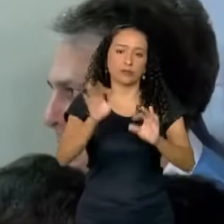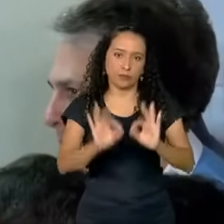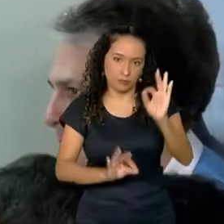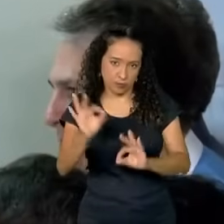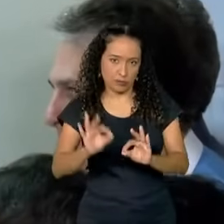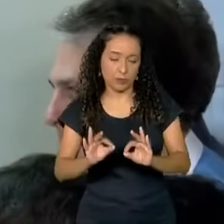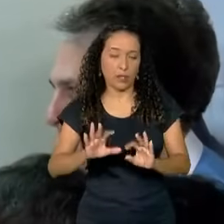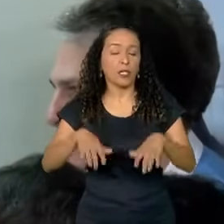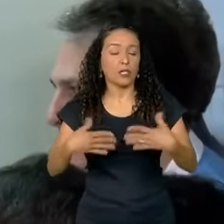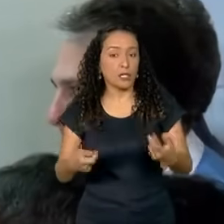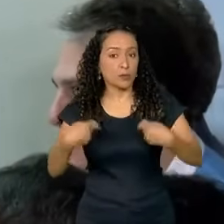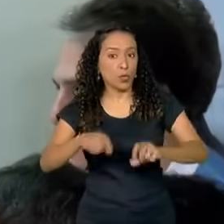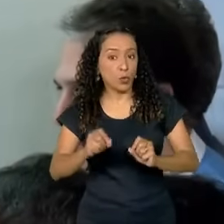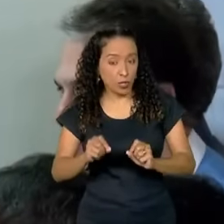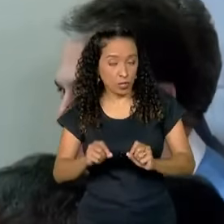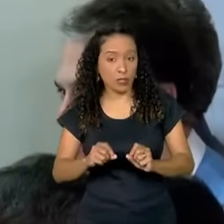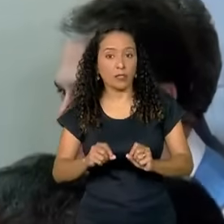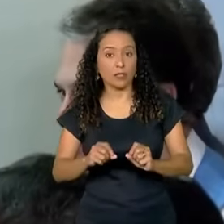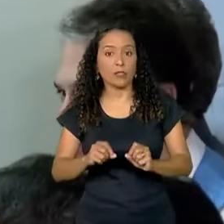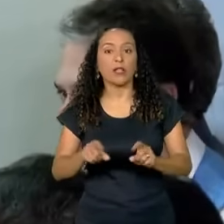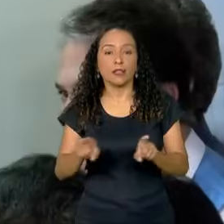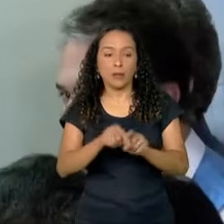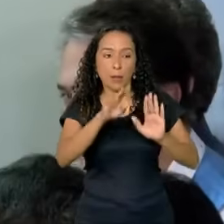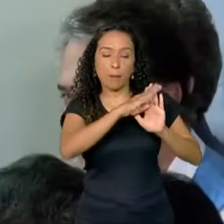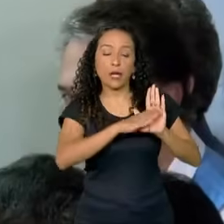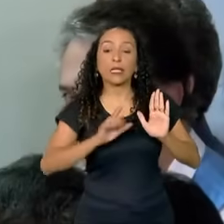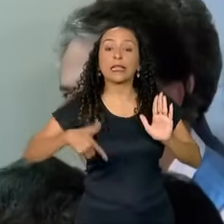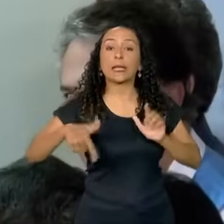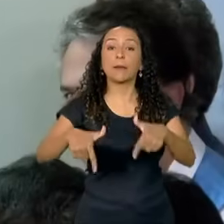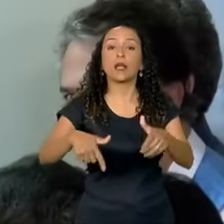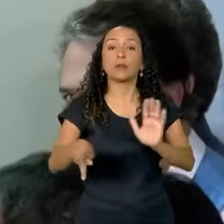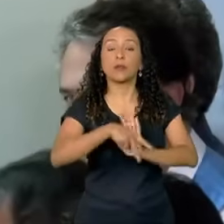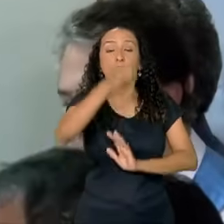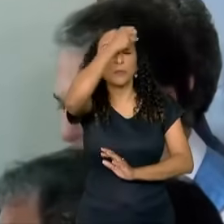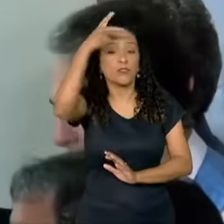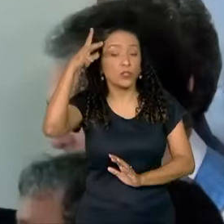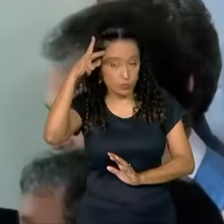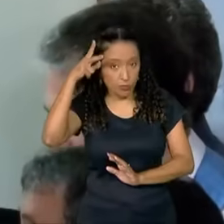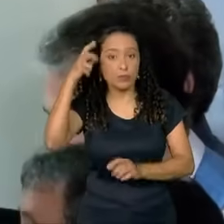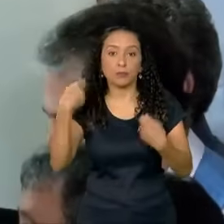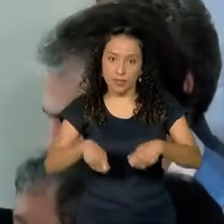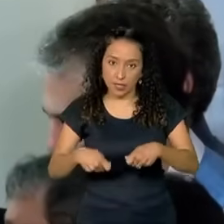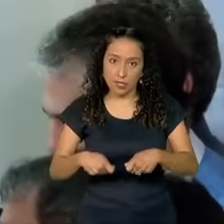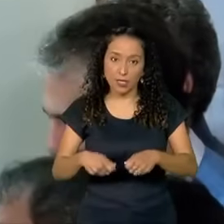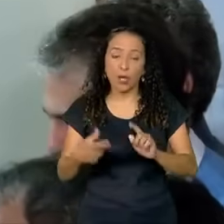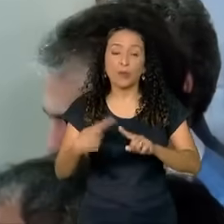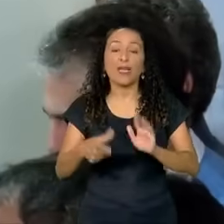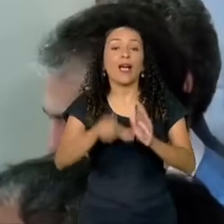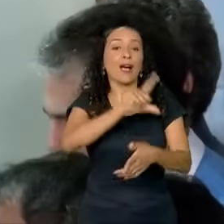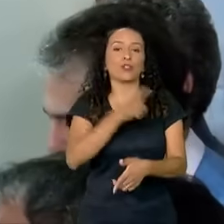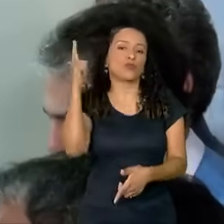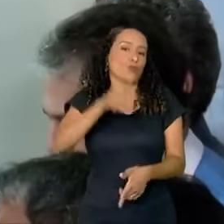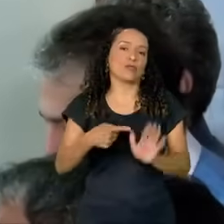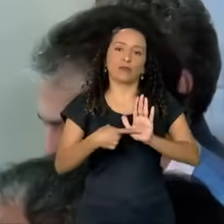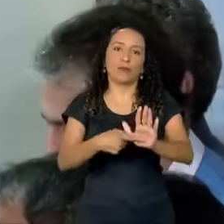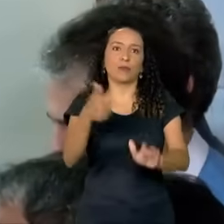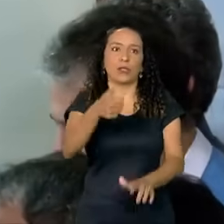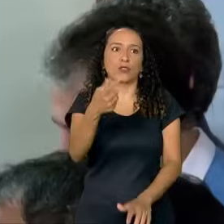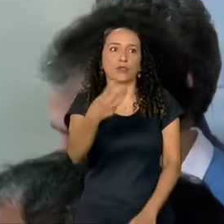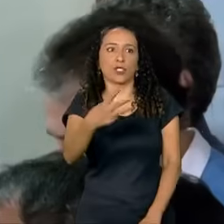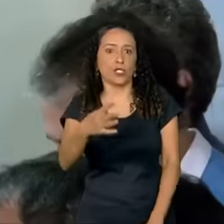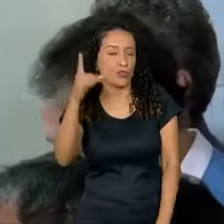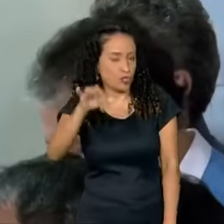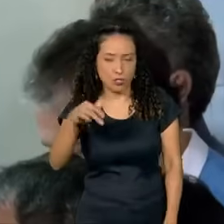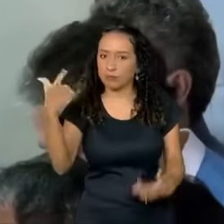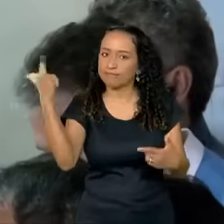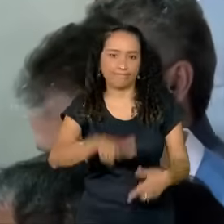ele é necessário. Como é necessário o plano de trabalho das prefeituras, que também eles não tinham condições de apresentar nem no primeiro, nem no segundo, nem no